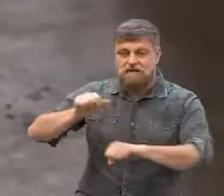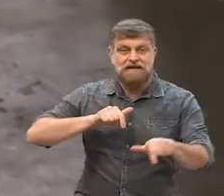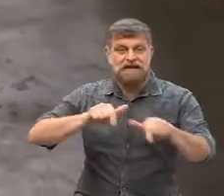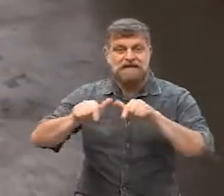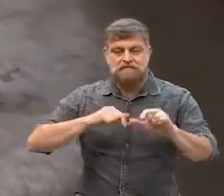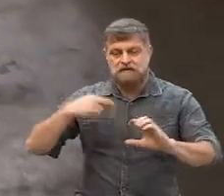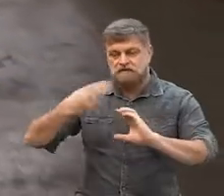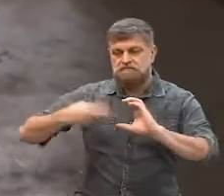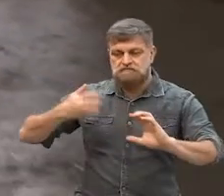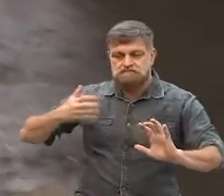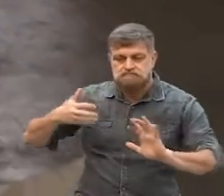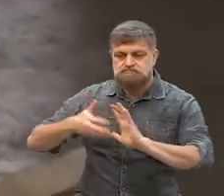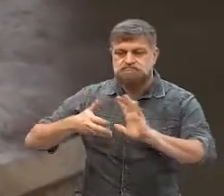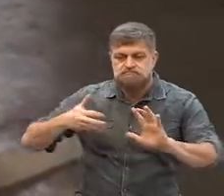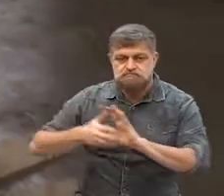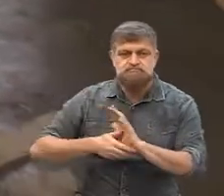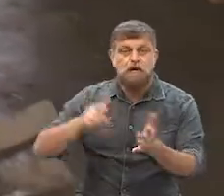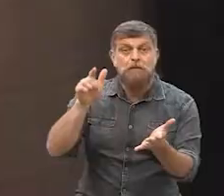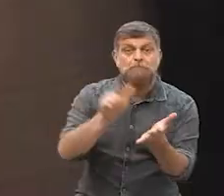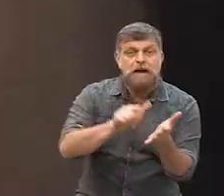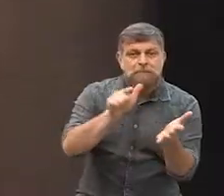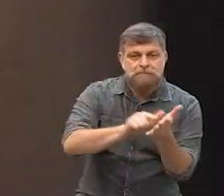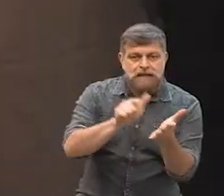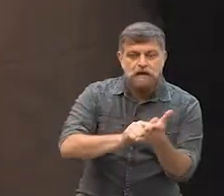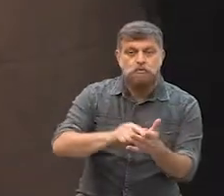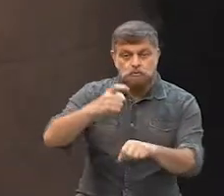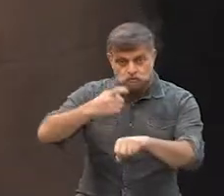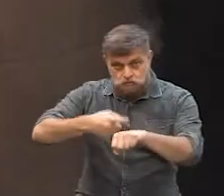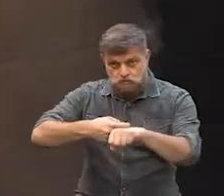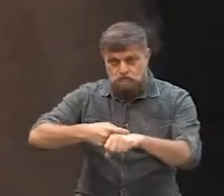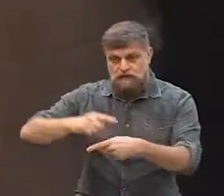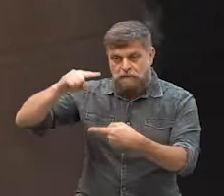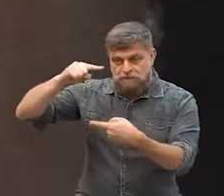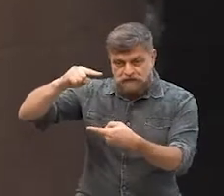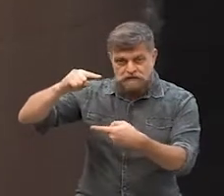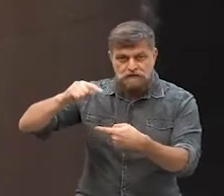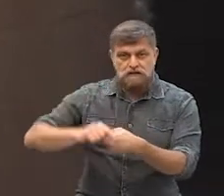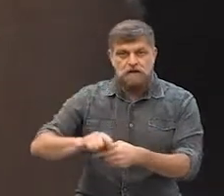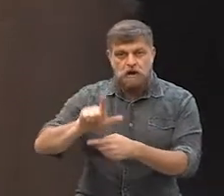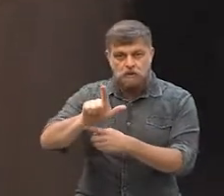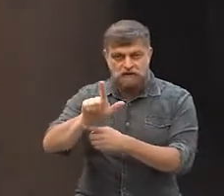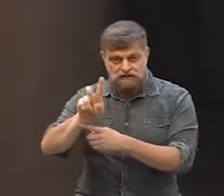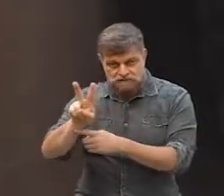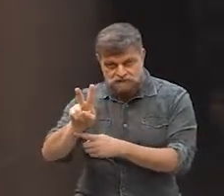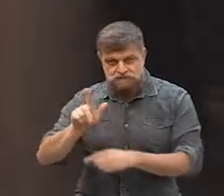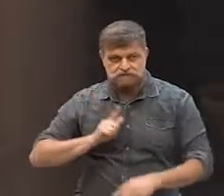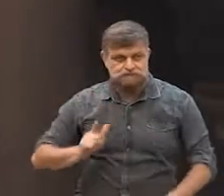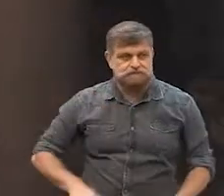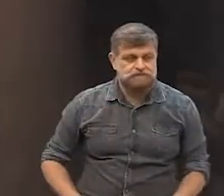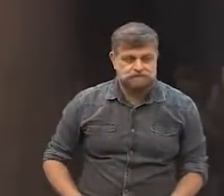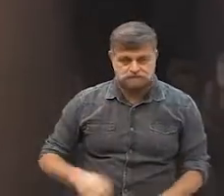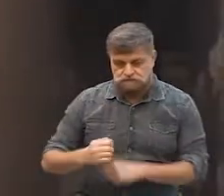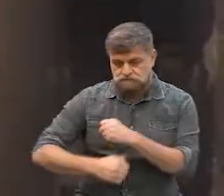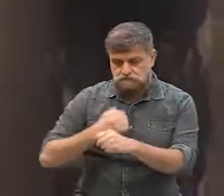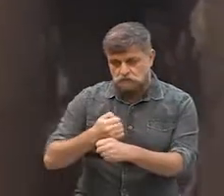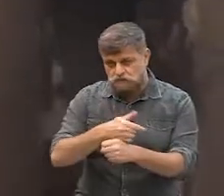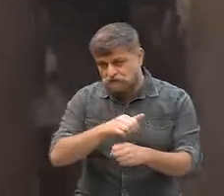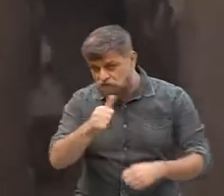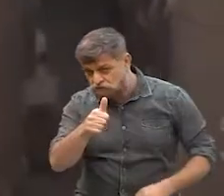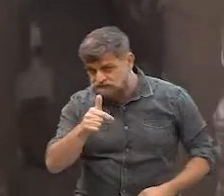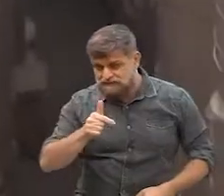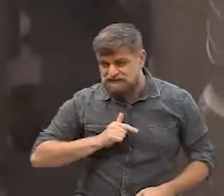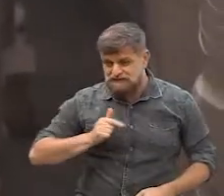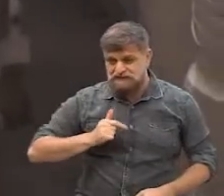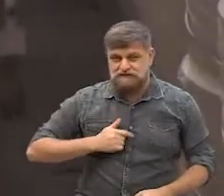papelão e de embalagens longa-vida. Em 2011, 27,1% das